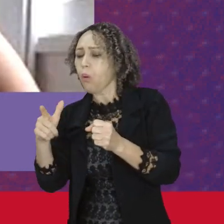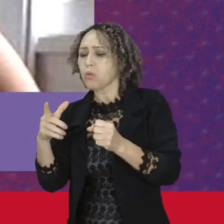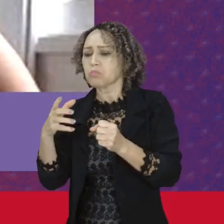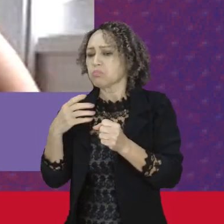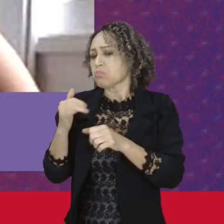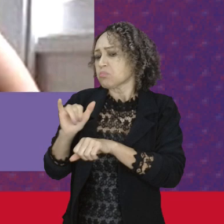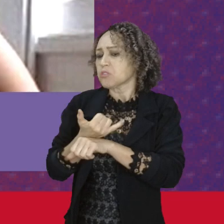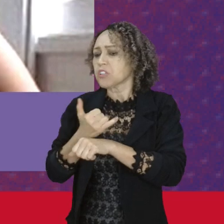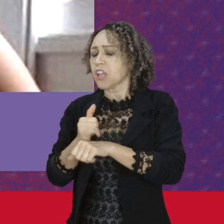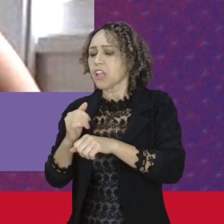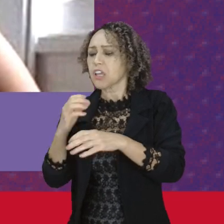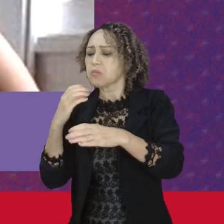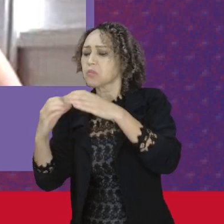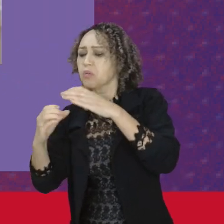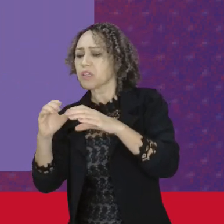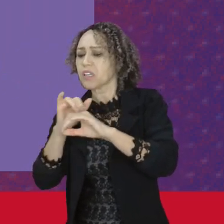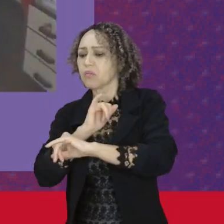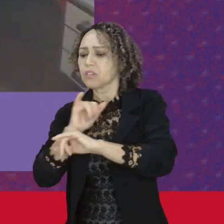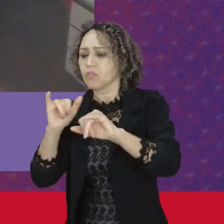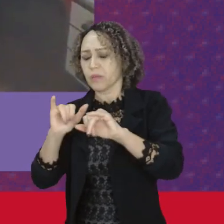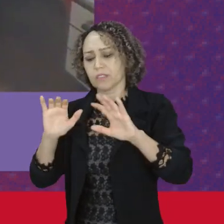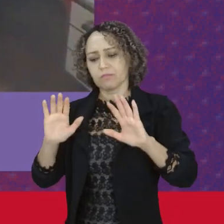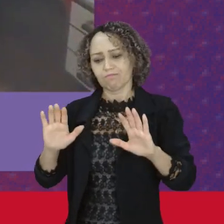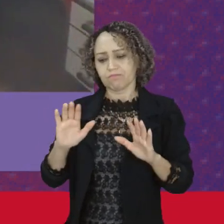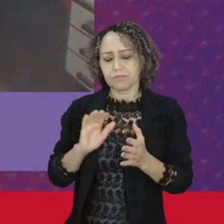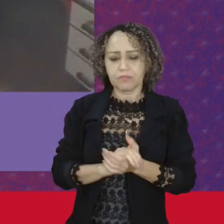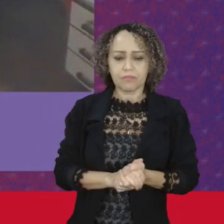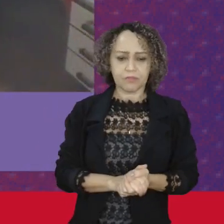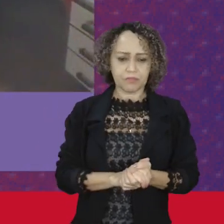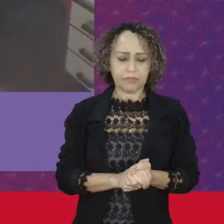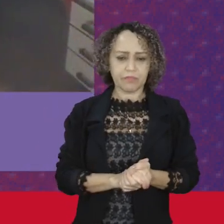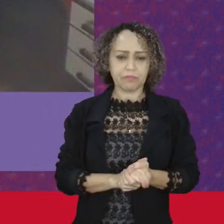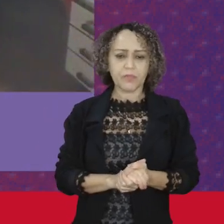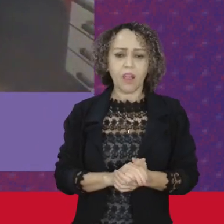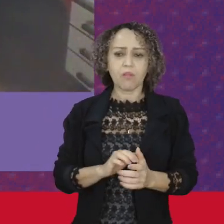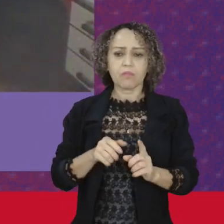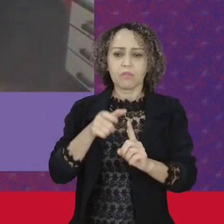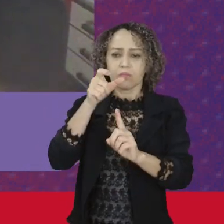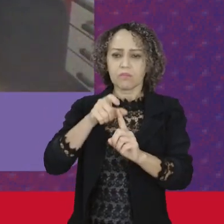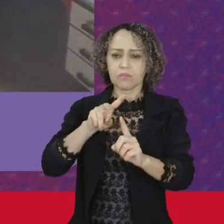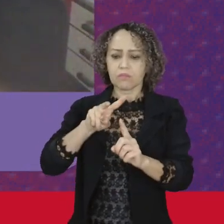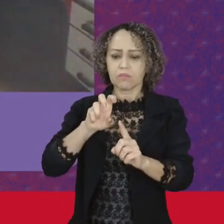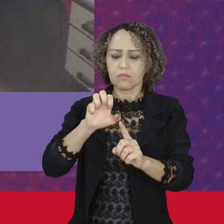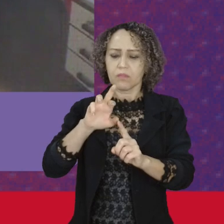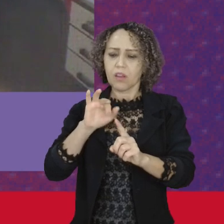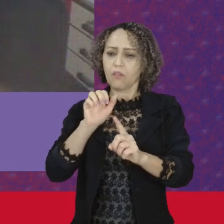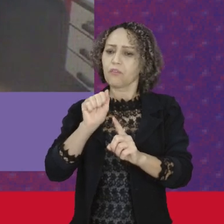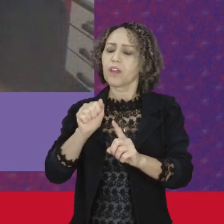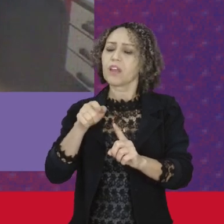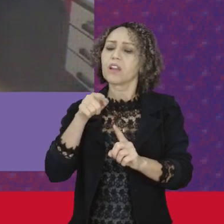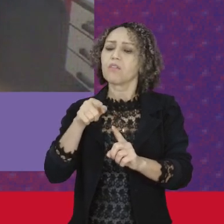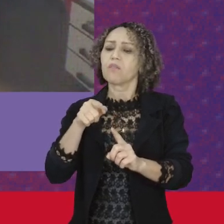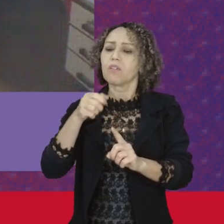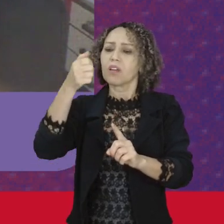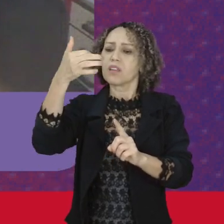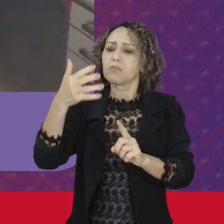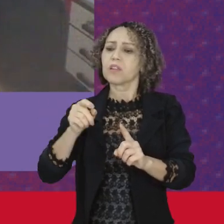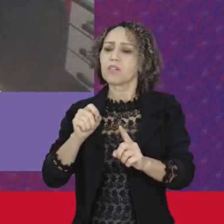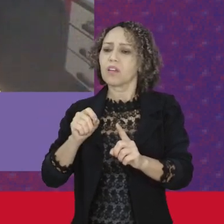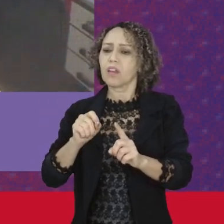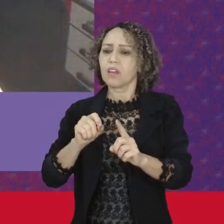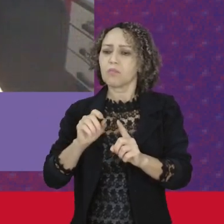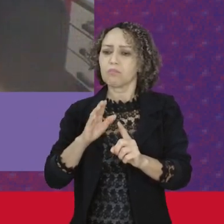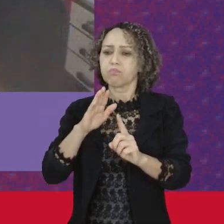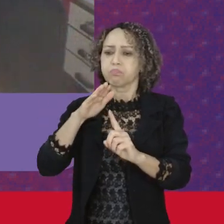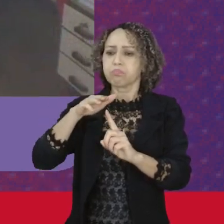o seguinte, que a Vera traz o feminismo, ou os feminismos, e